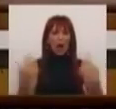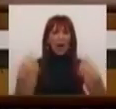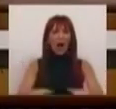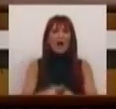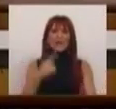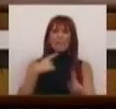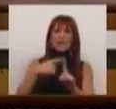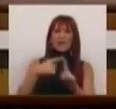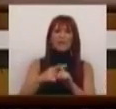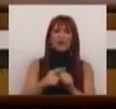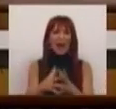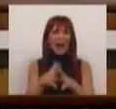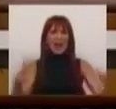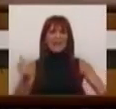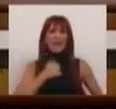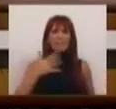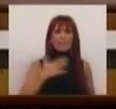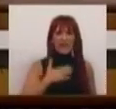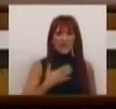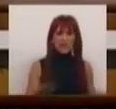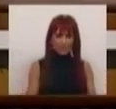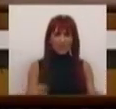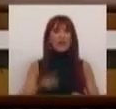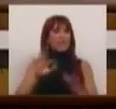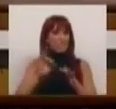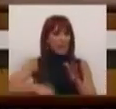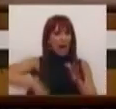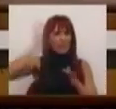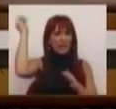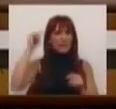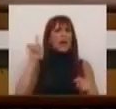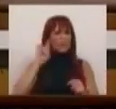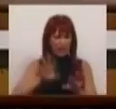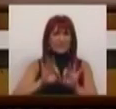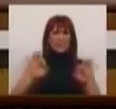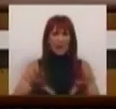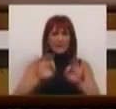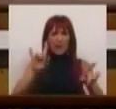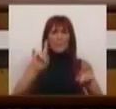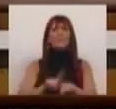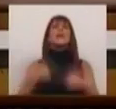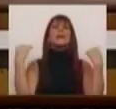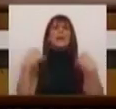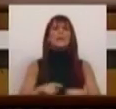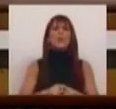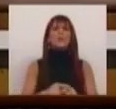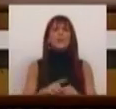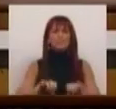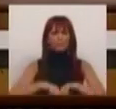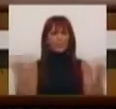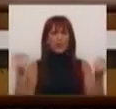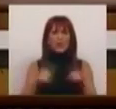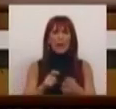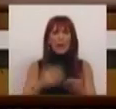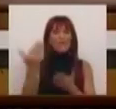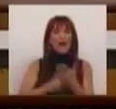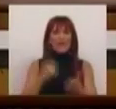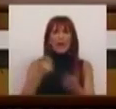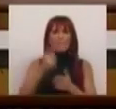de benefício das grandes empresas. Por fim, e não menos relevante, tem sido a fratura paga